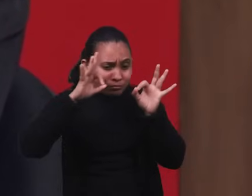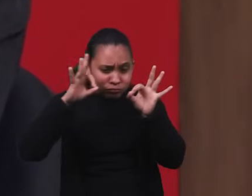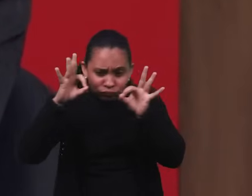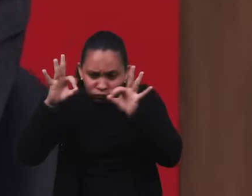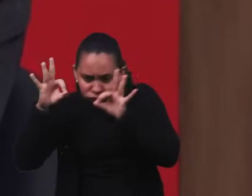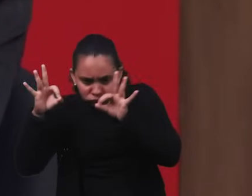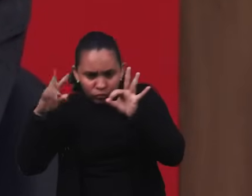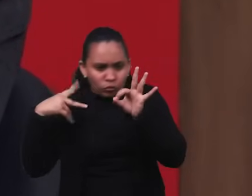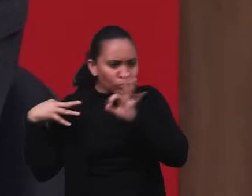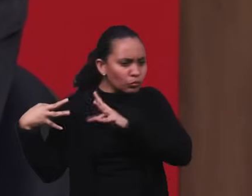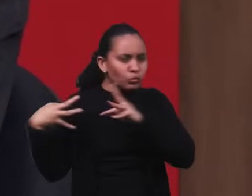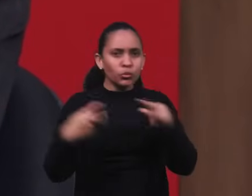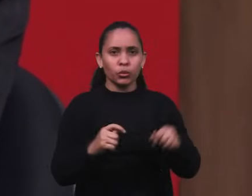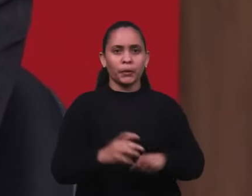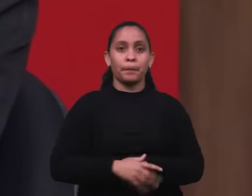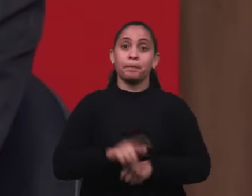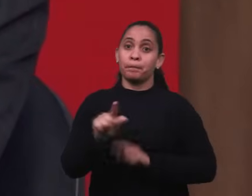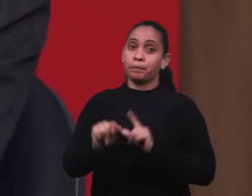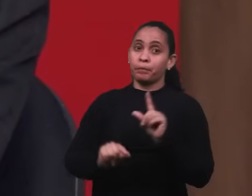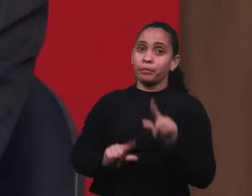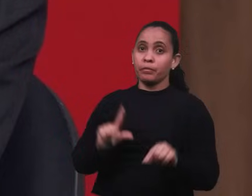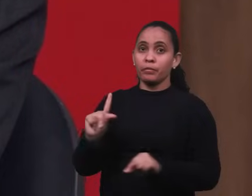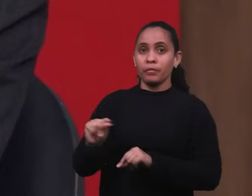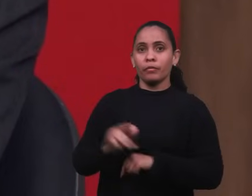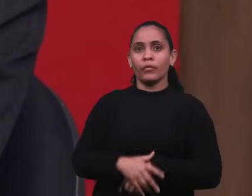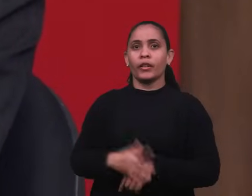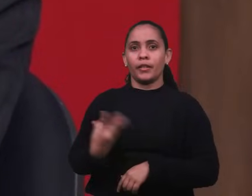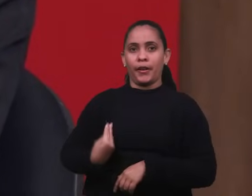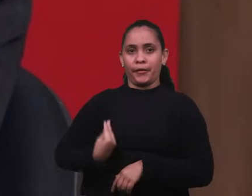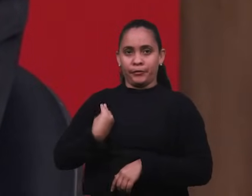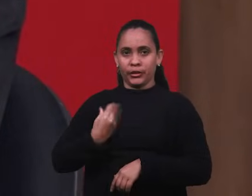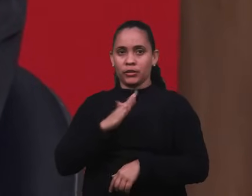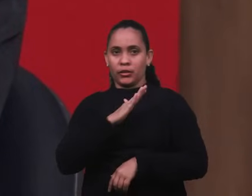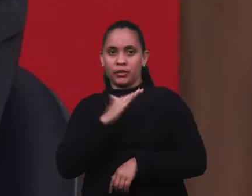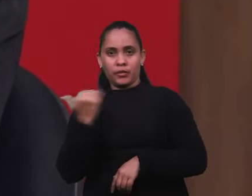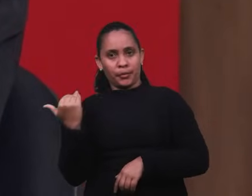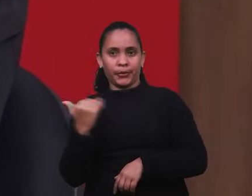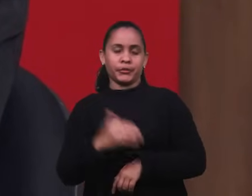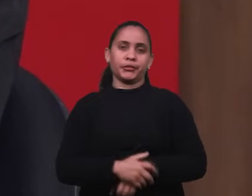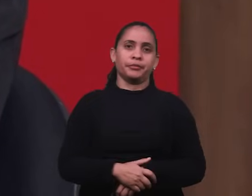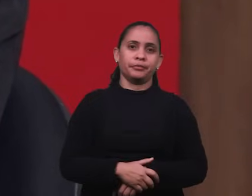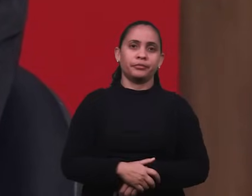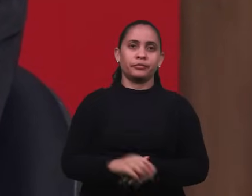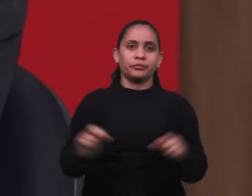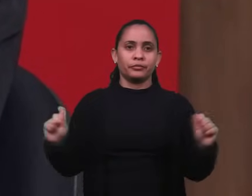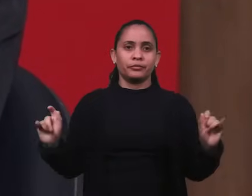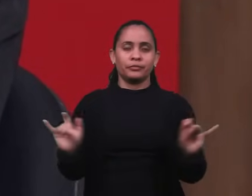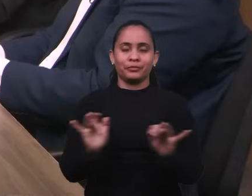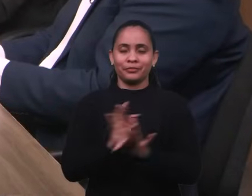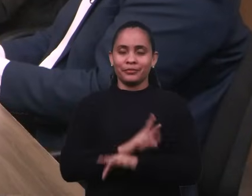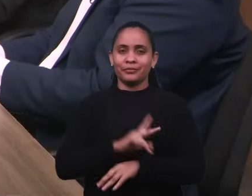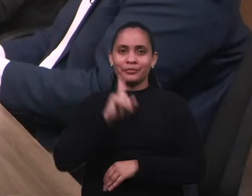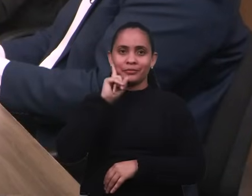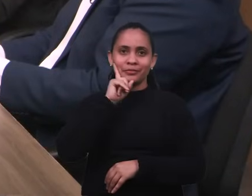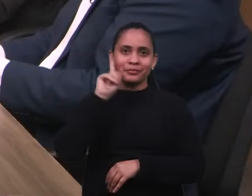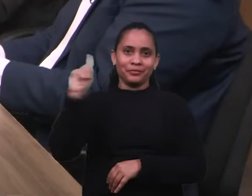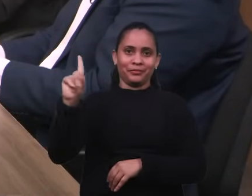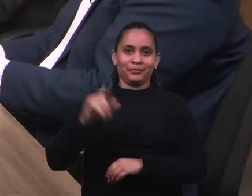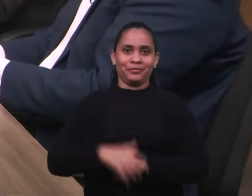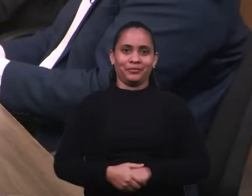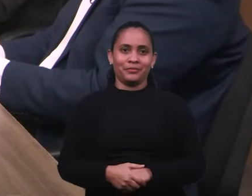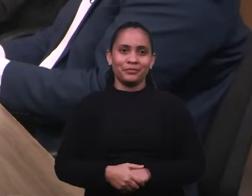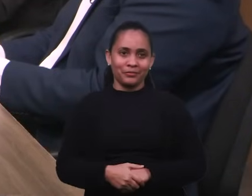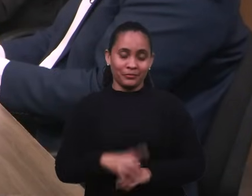dias para fazer justamente essa escolha entre a vida e a morte, né? Louvado seja o Senhor